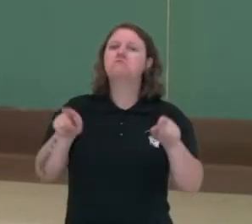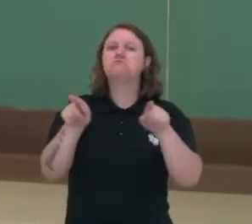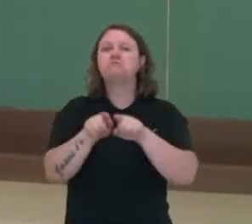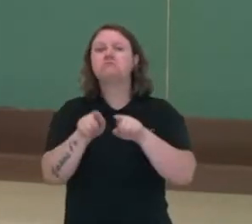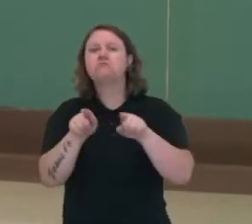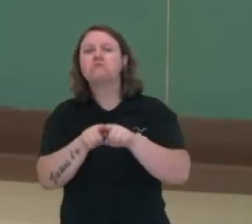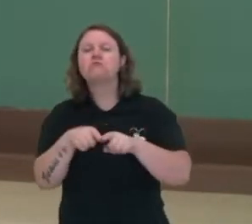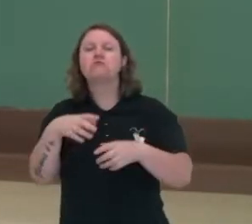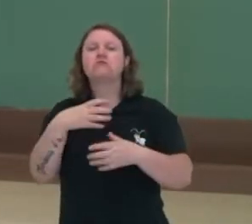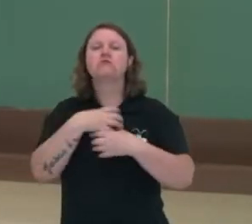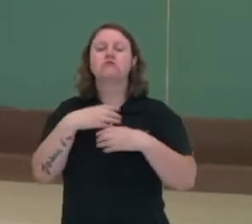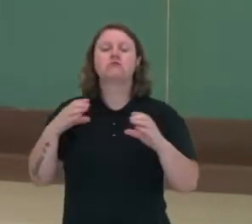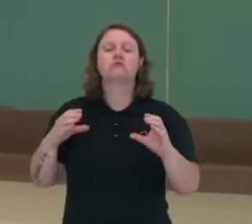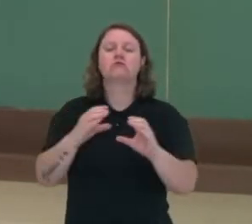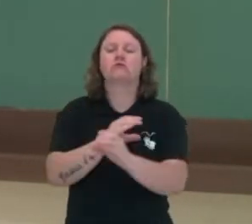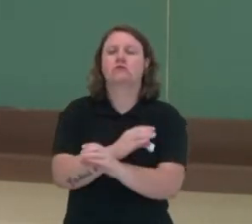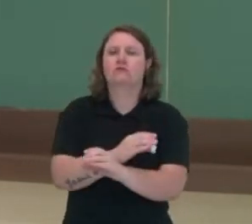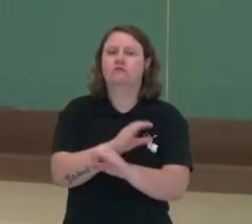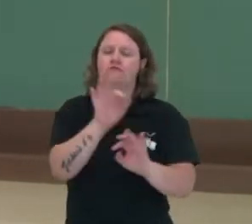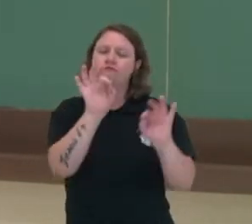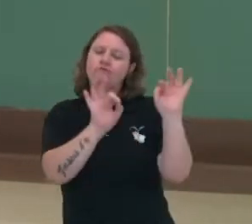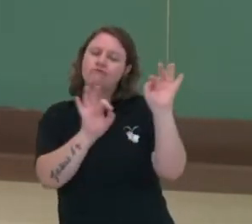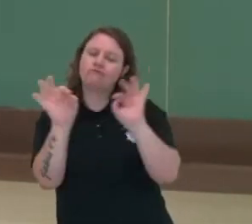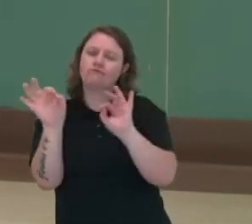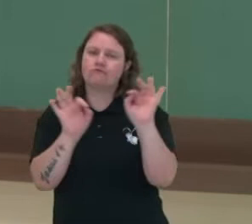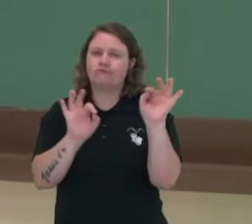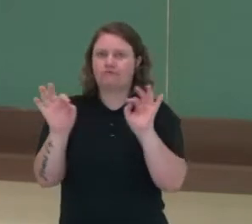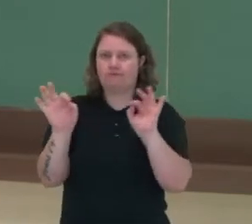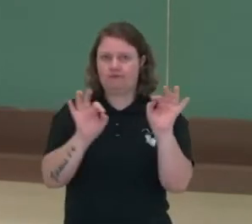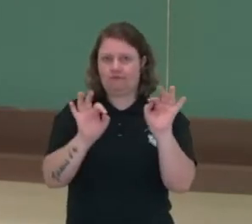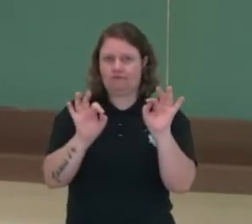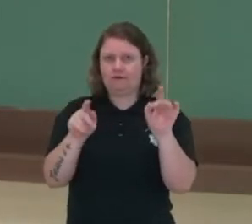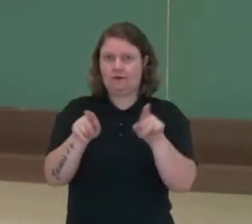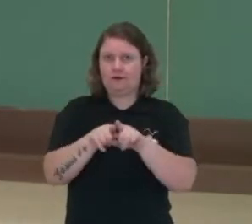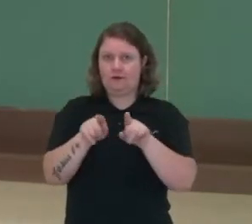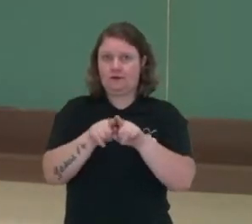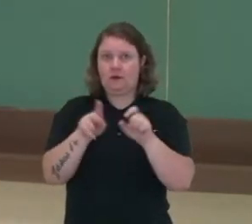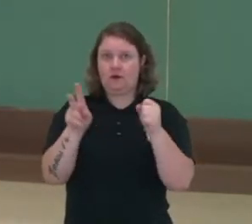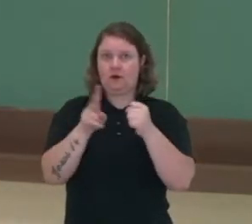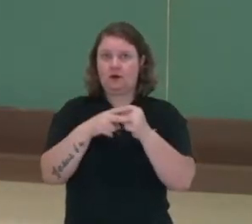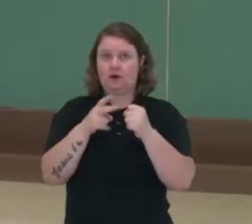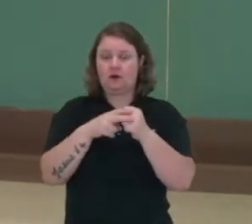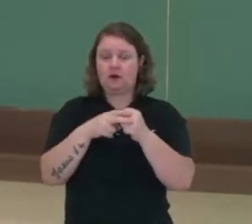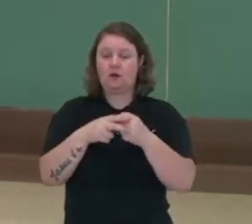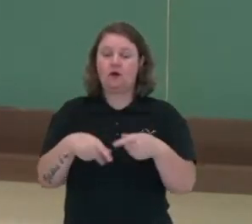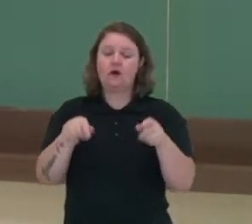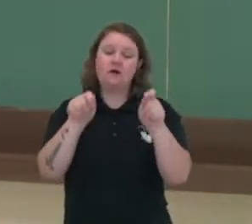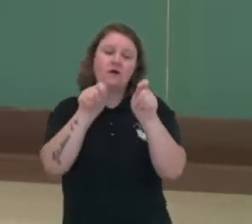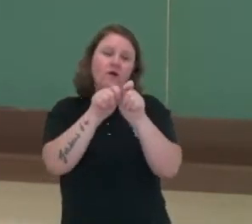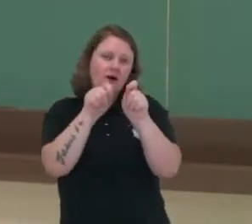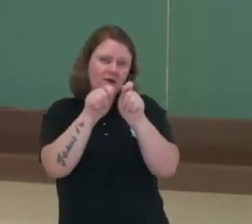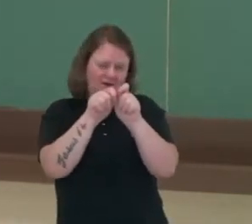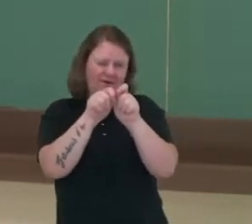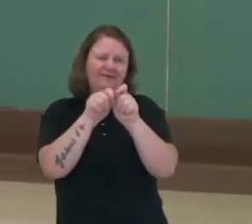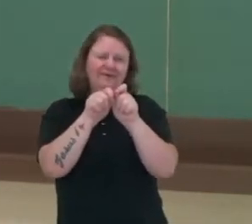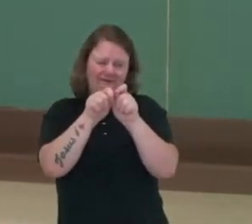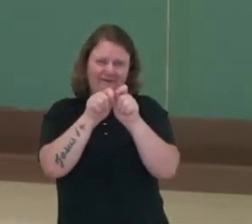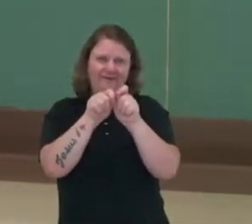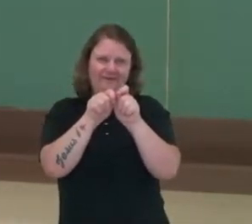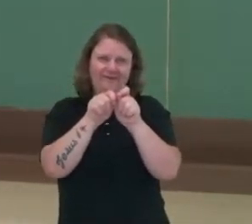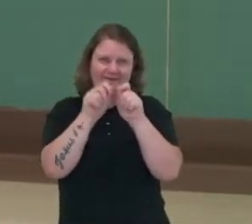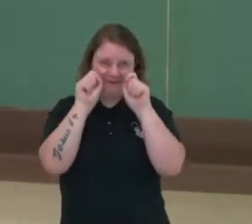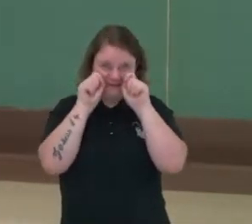pois tem sentido completo e é organizada em torno de um verbo, que é o verbo fazer, como já foi mencionado.